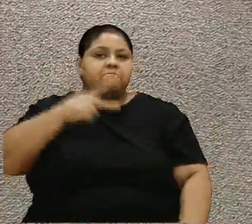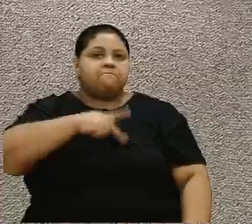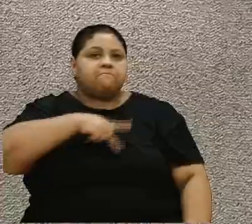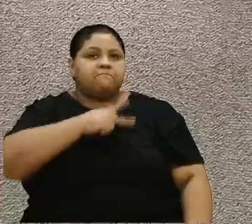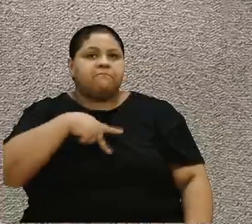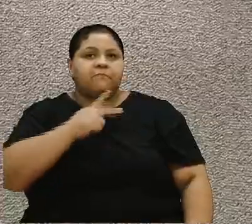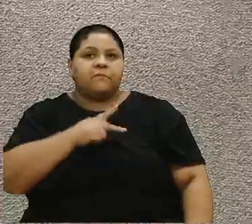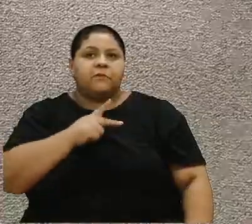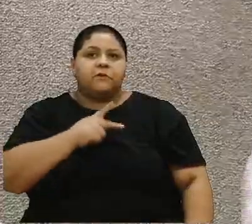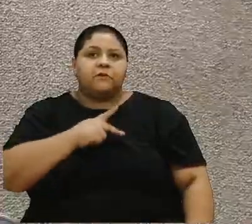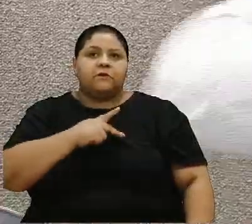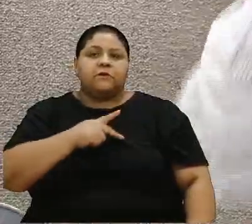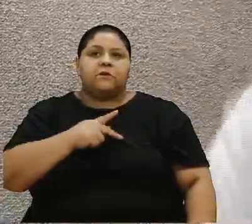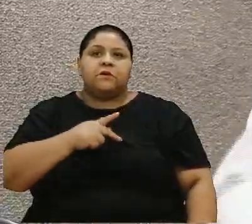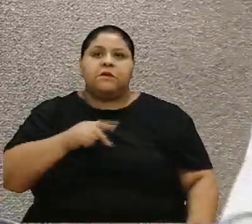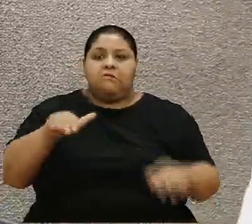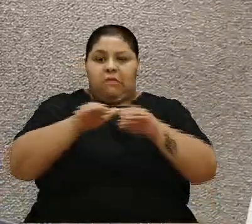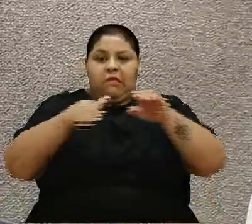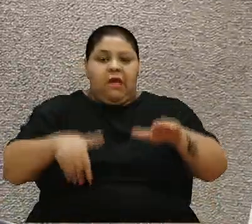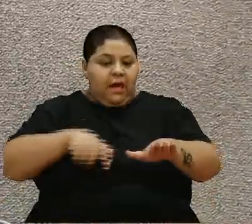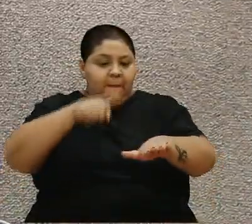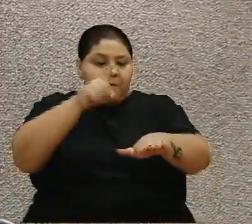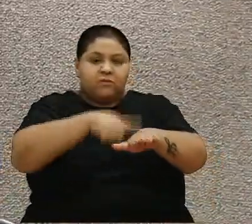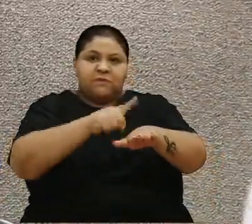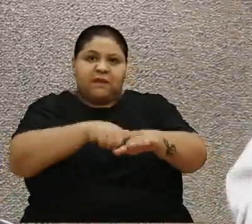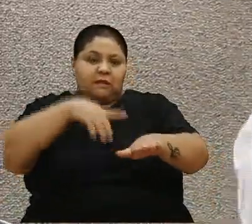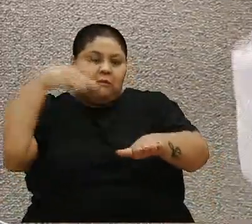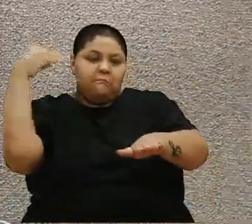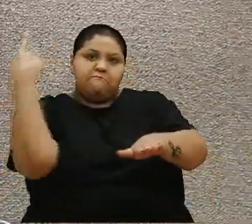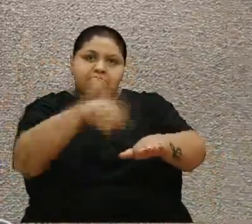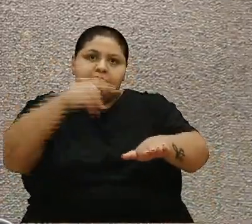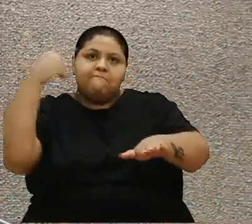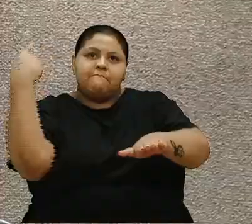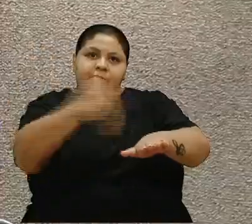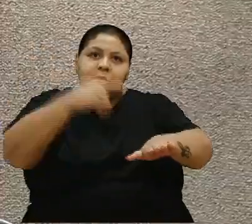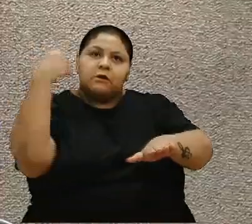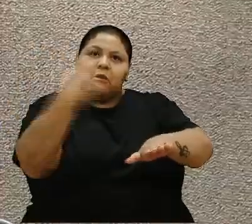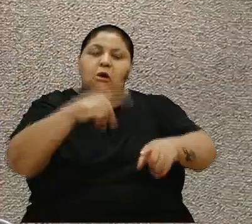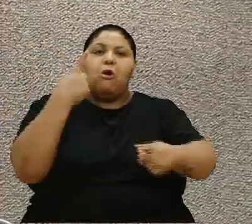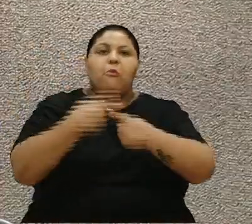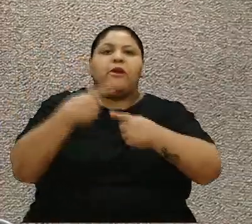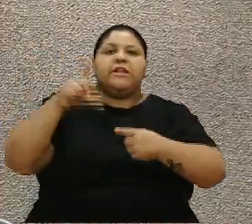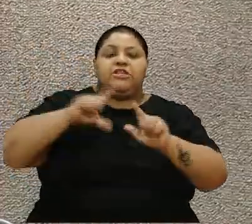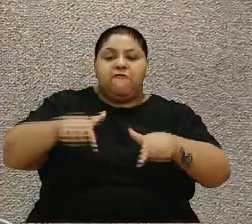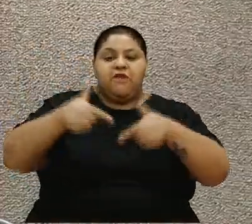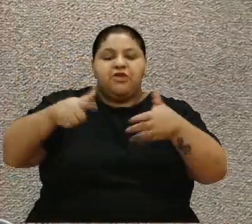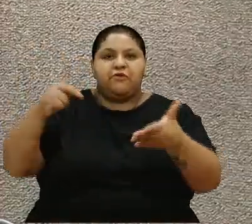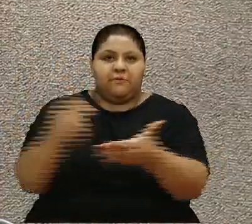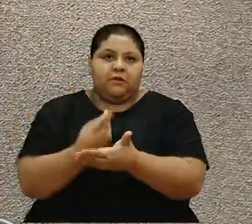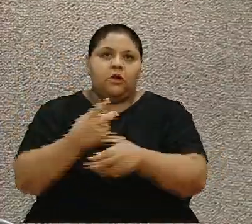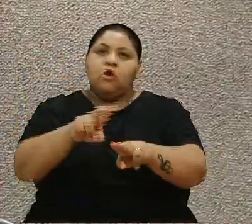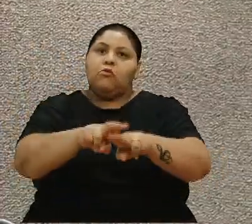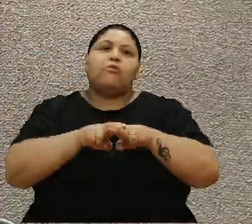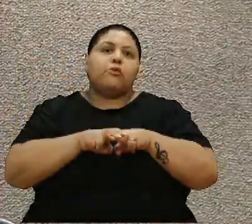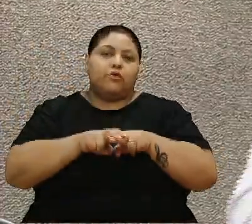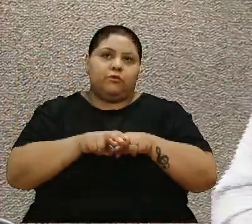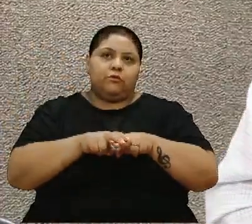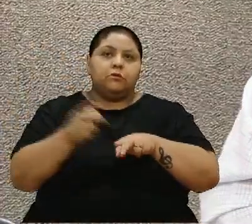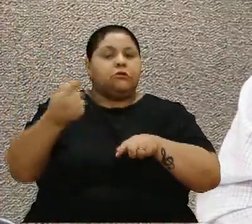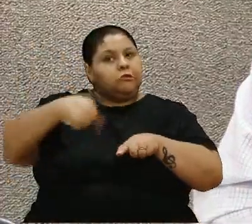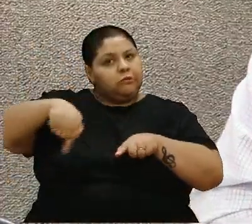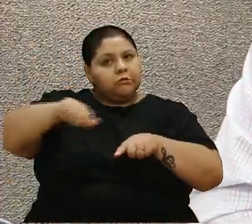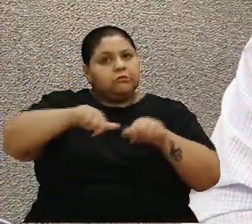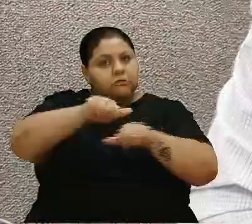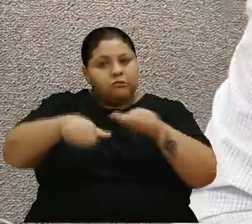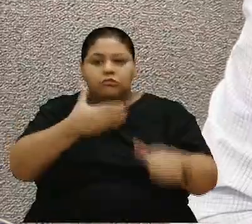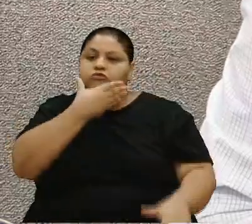gente botar a mão em cima da classe e dava uma reguada, porque a gente tinha feito coisa errada. E por isso nós nos tornamos